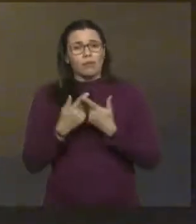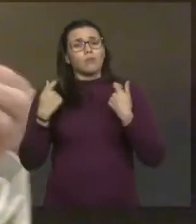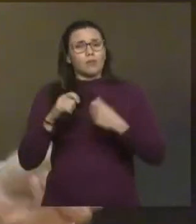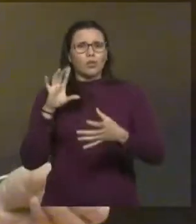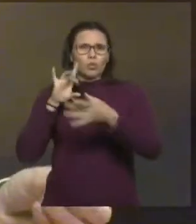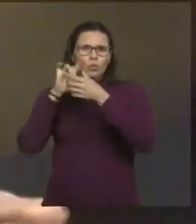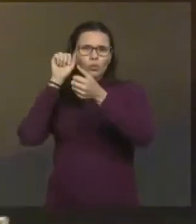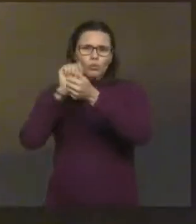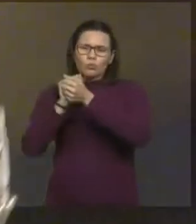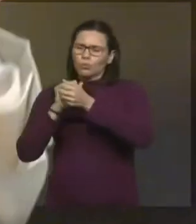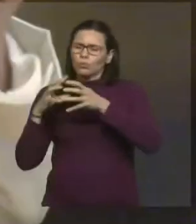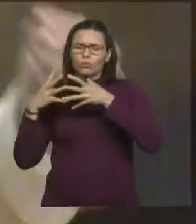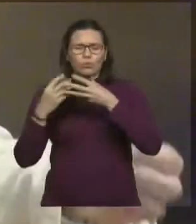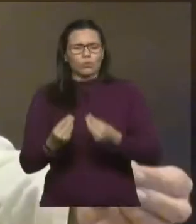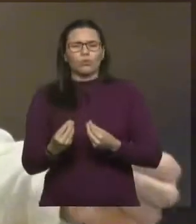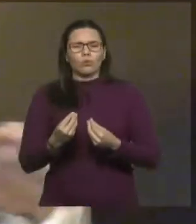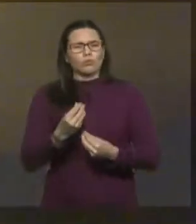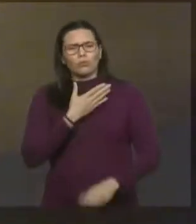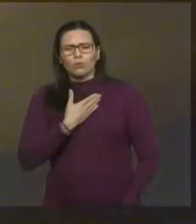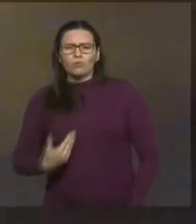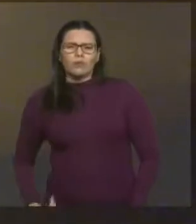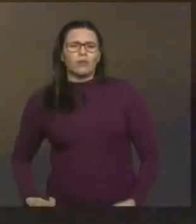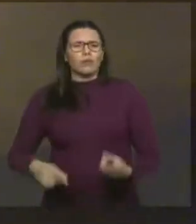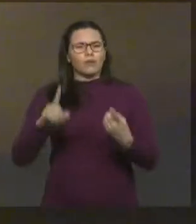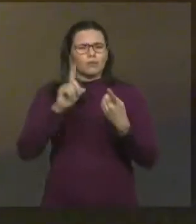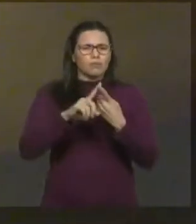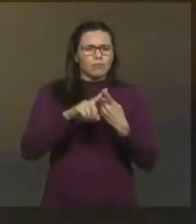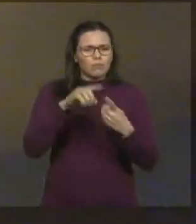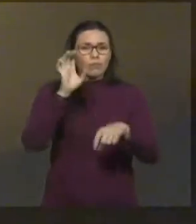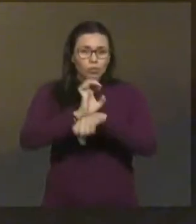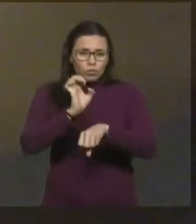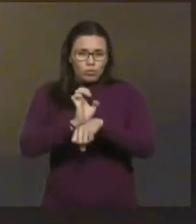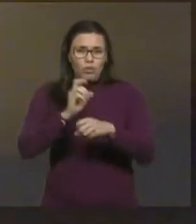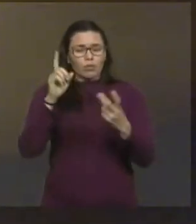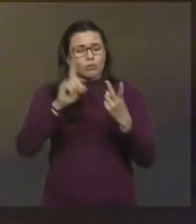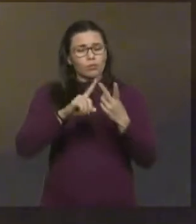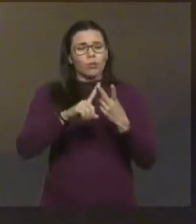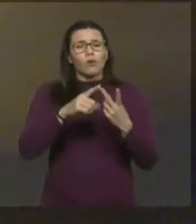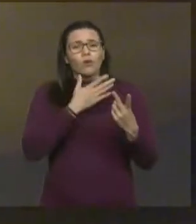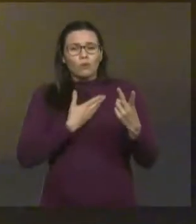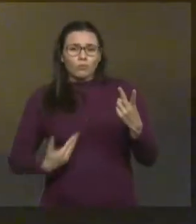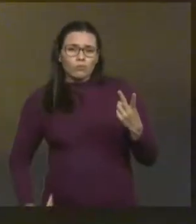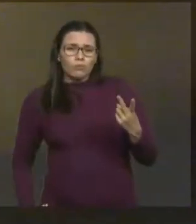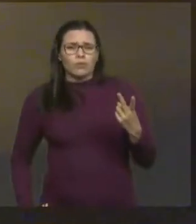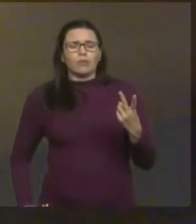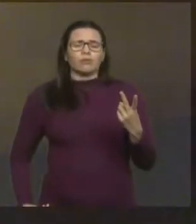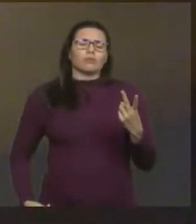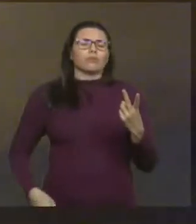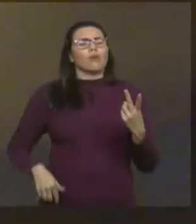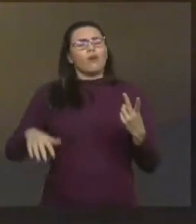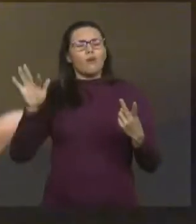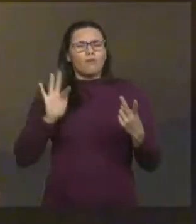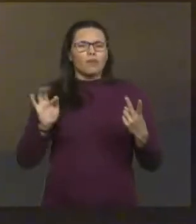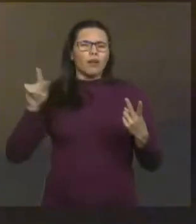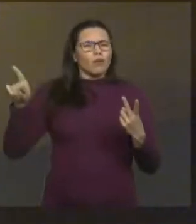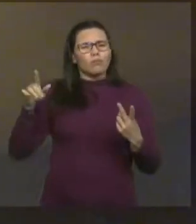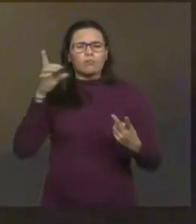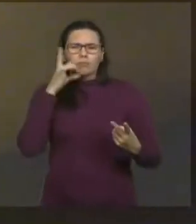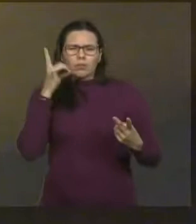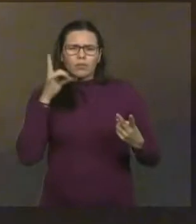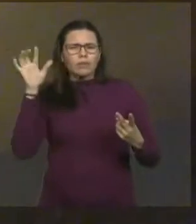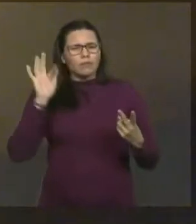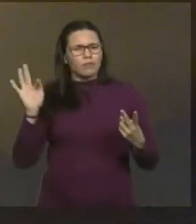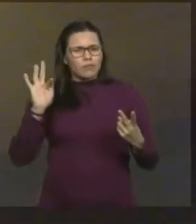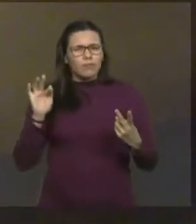órgãos gestores. Aí entra o governo do Estado, entra, como eu falei, a nossa bancada federal e todos nós